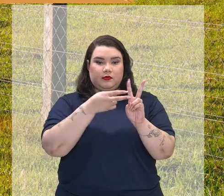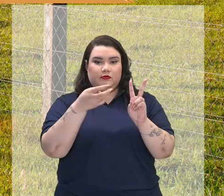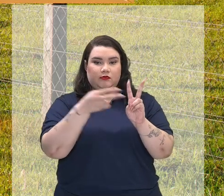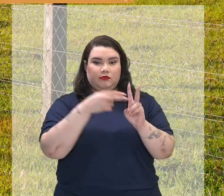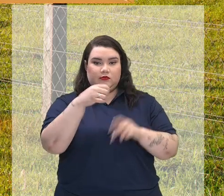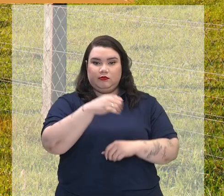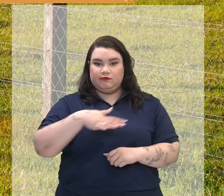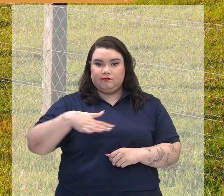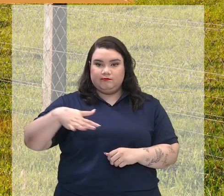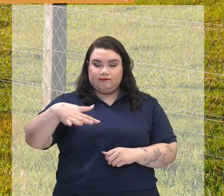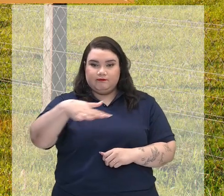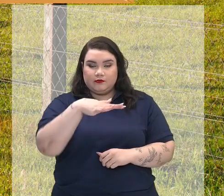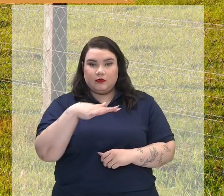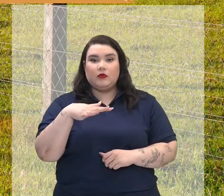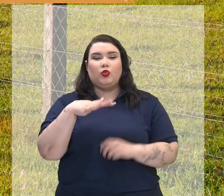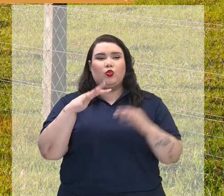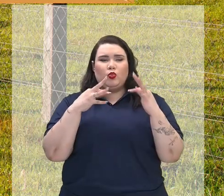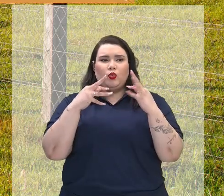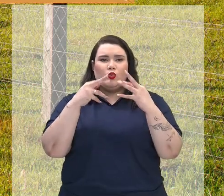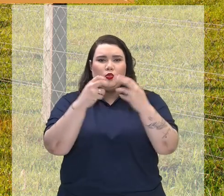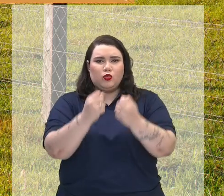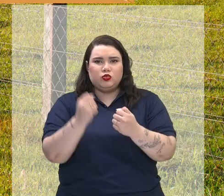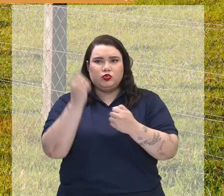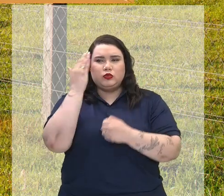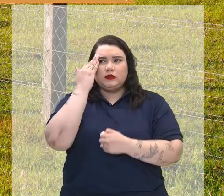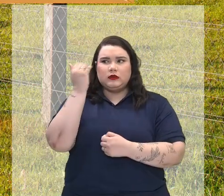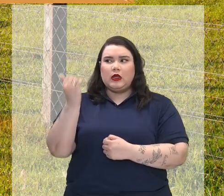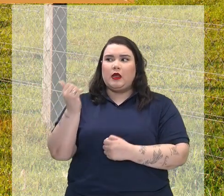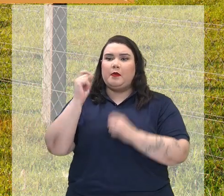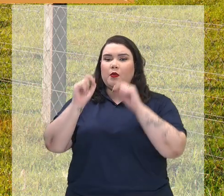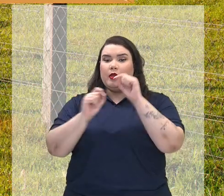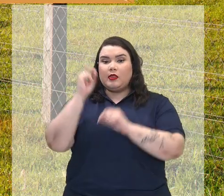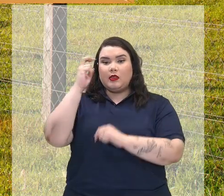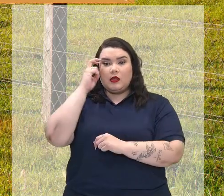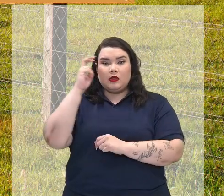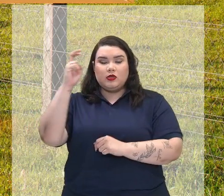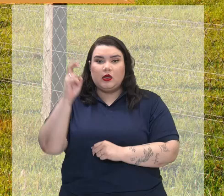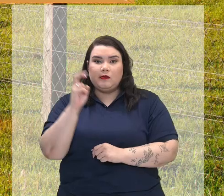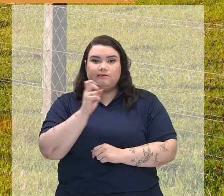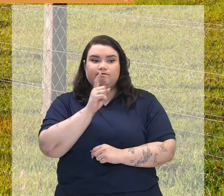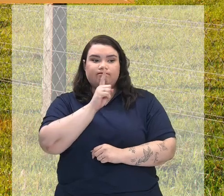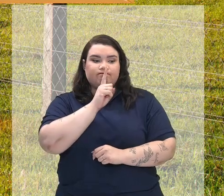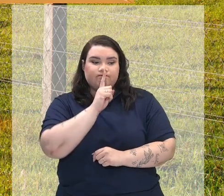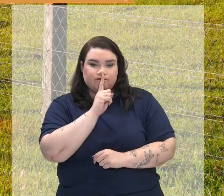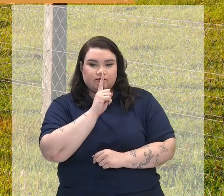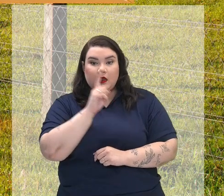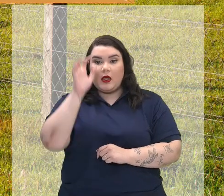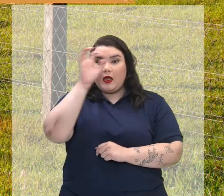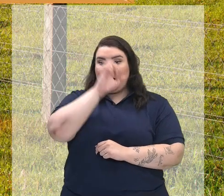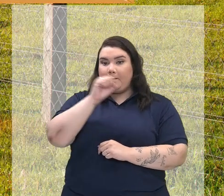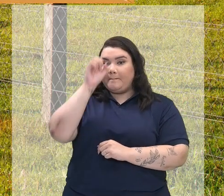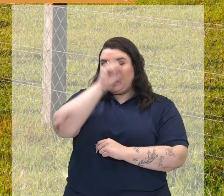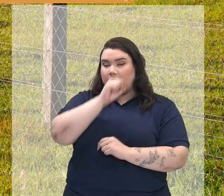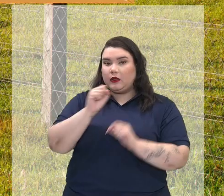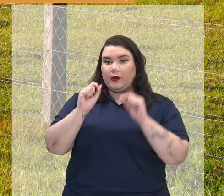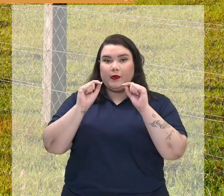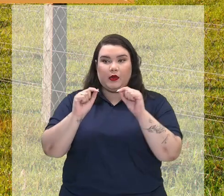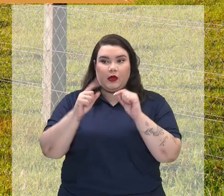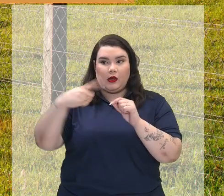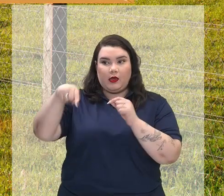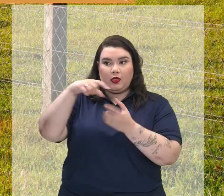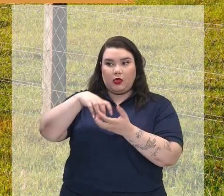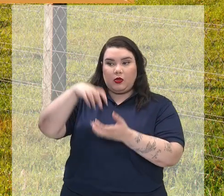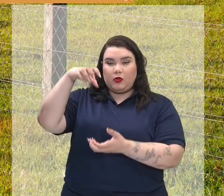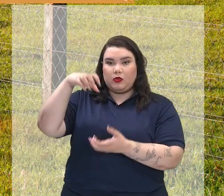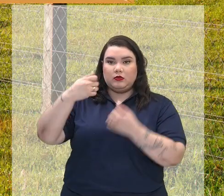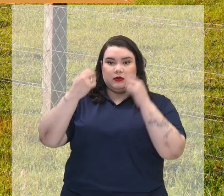o silêncio é sabedoria milenar. Aprendemos com os mais velhos a ouvir mais